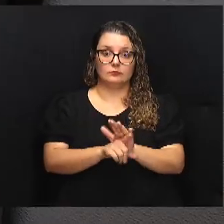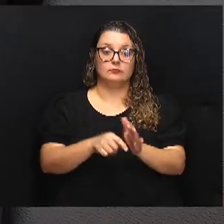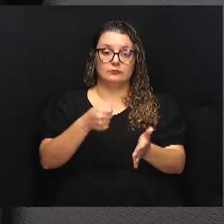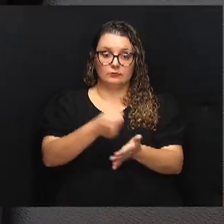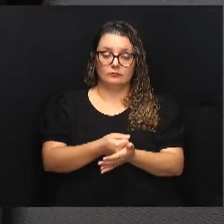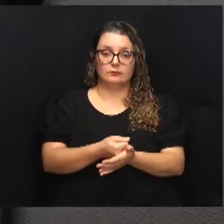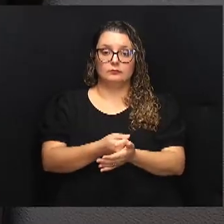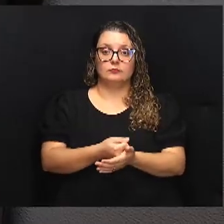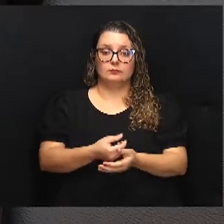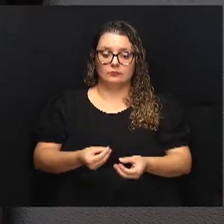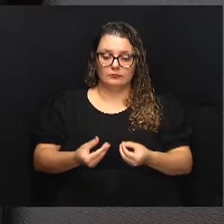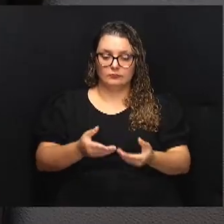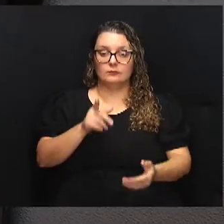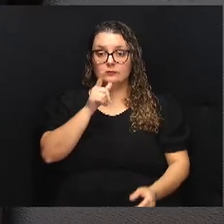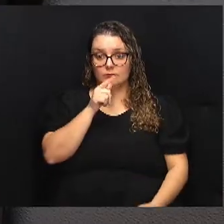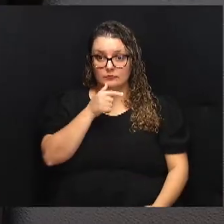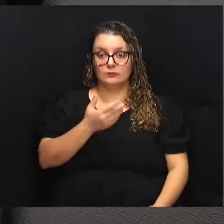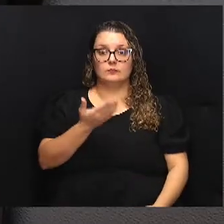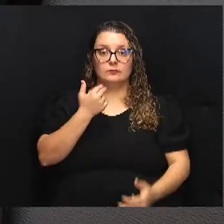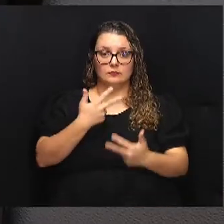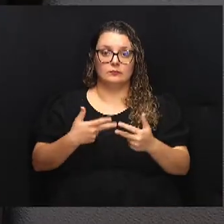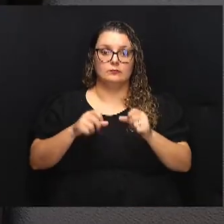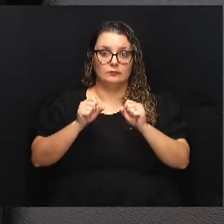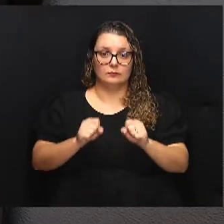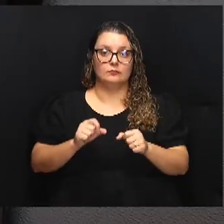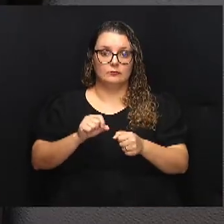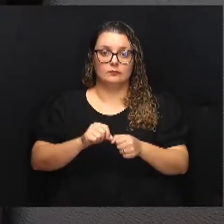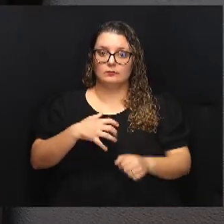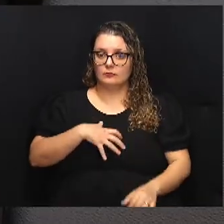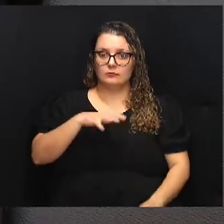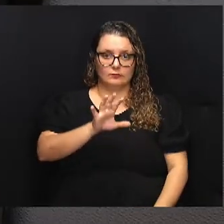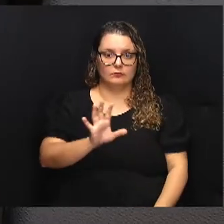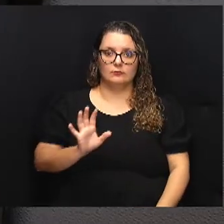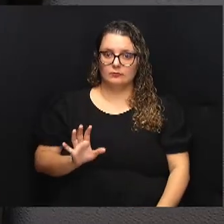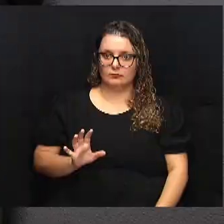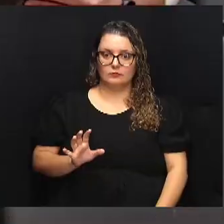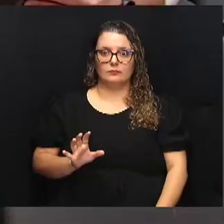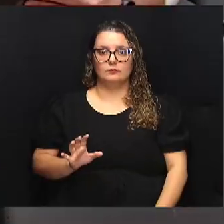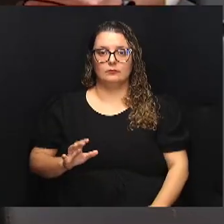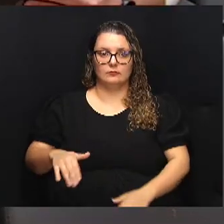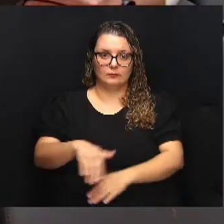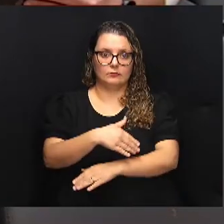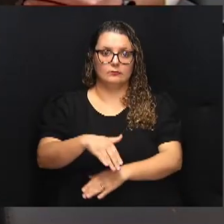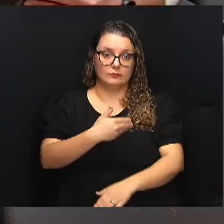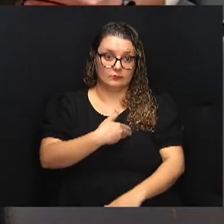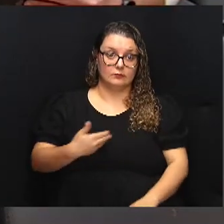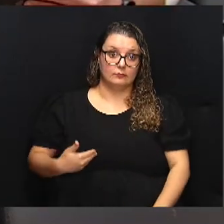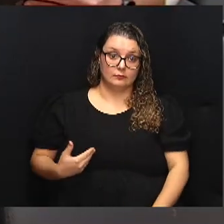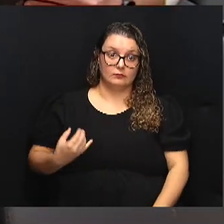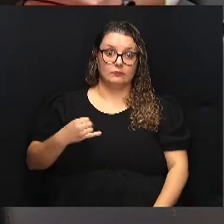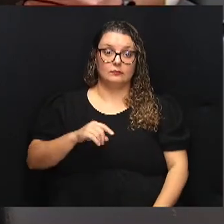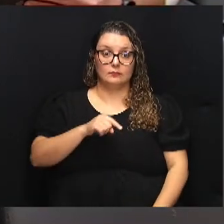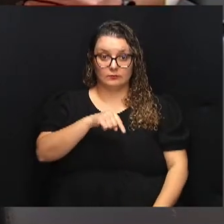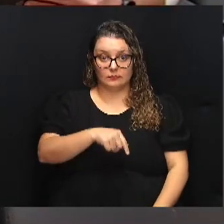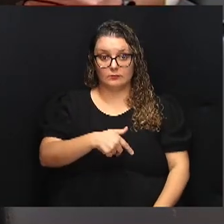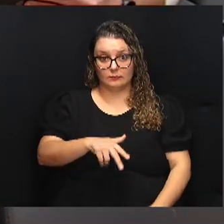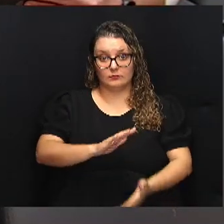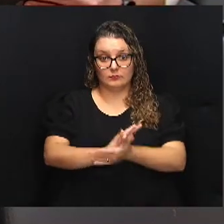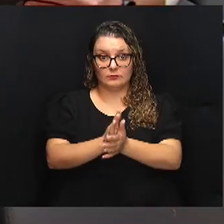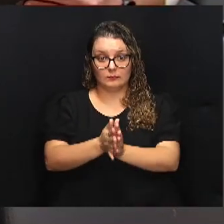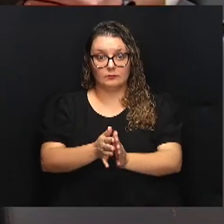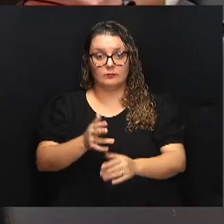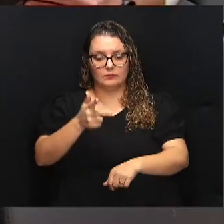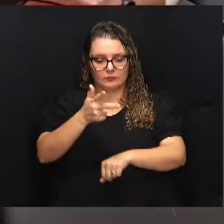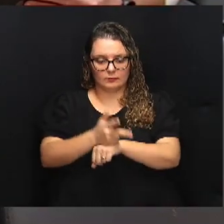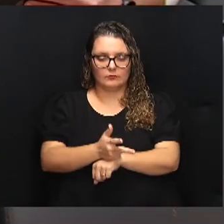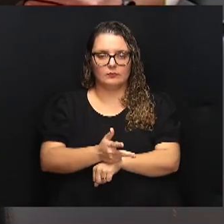quem colocar água lá e comida, ela pode fazer isso na via pública, né? E se alguém for lá e destruir, for